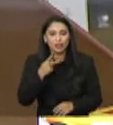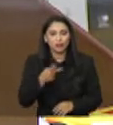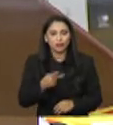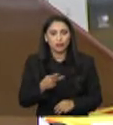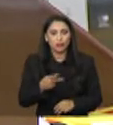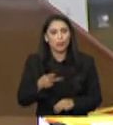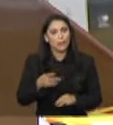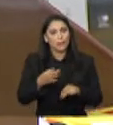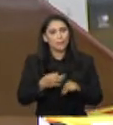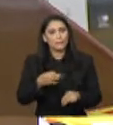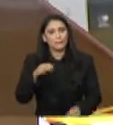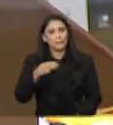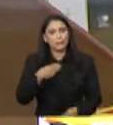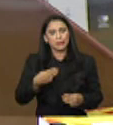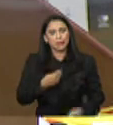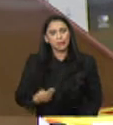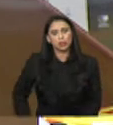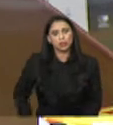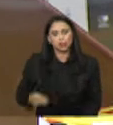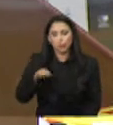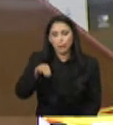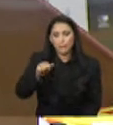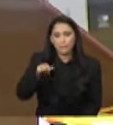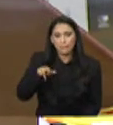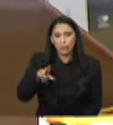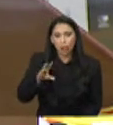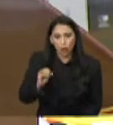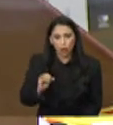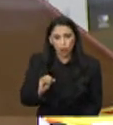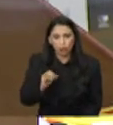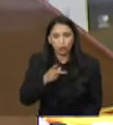fala do ministro Mauro Campbell a vossa excelência é